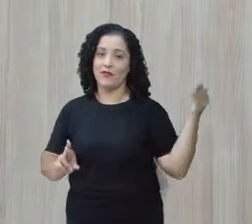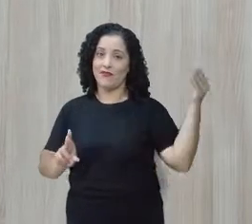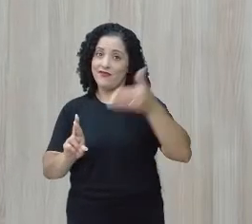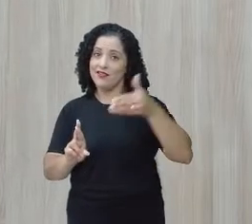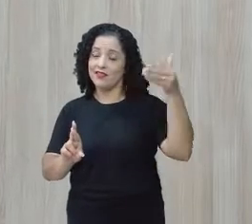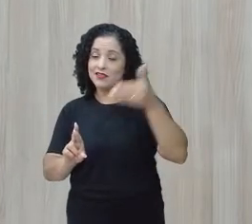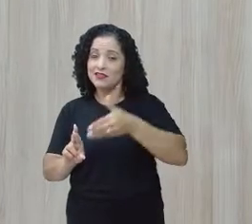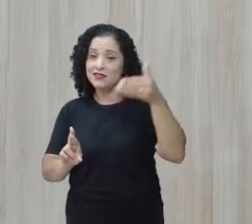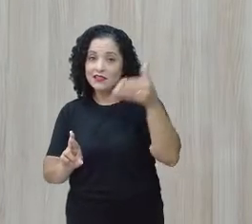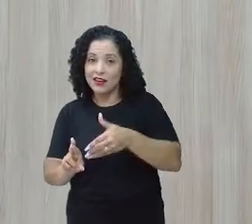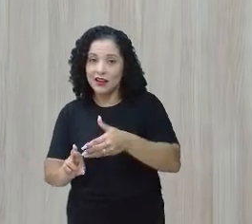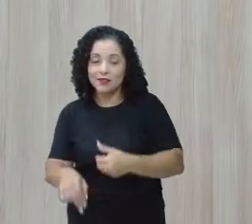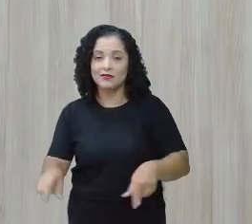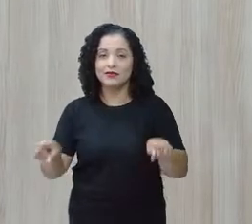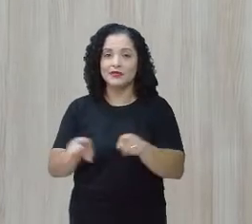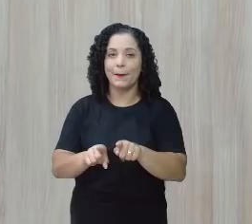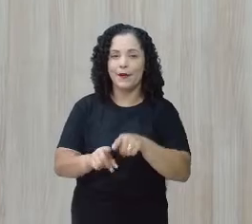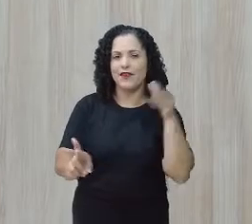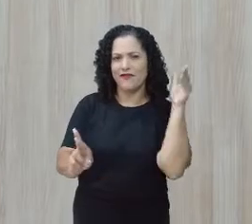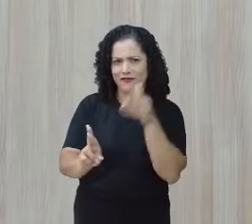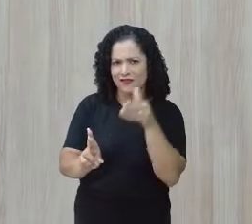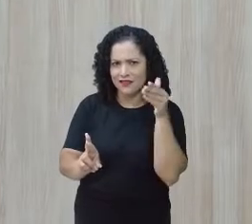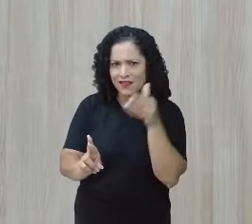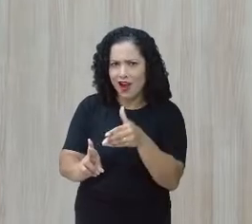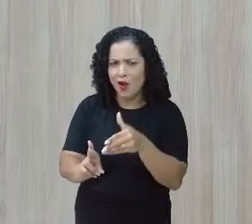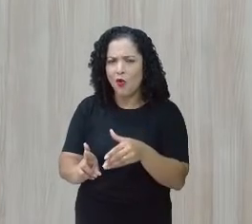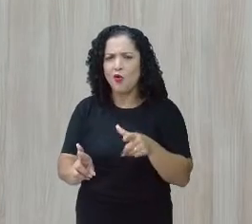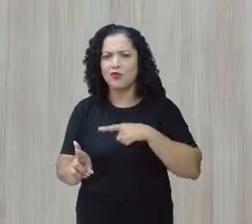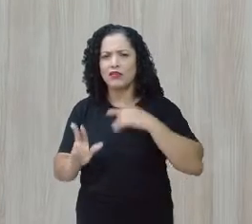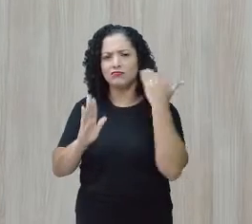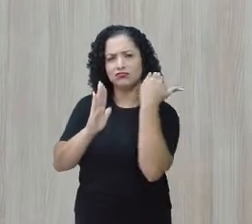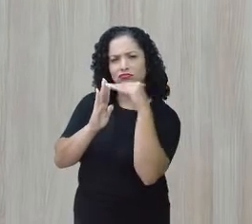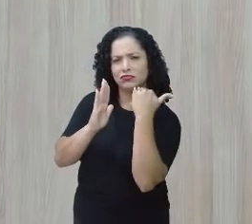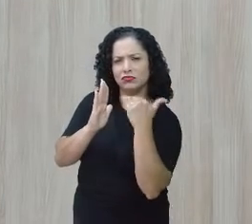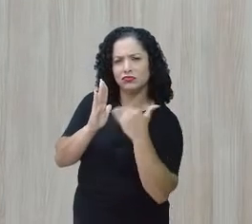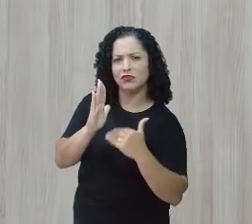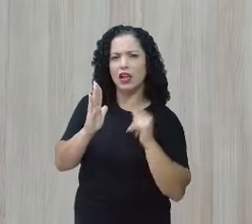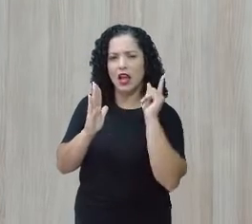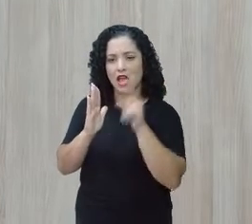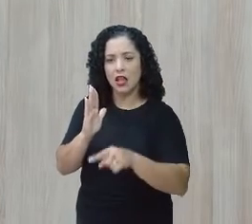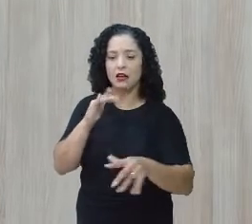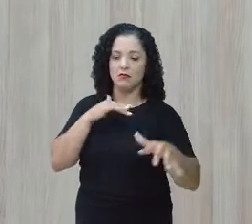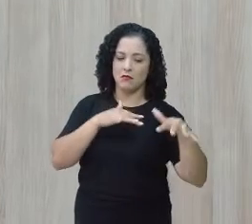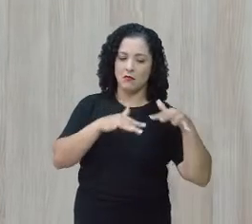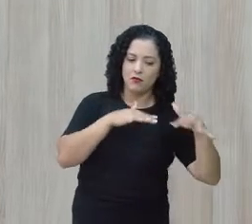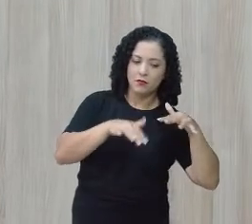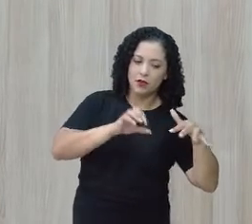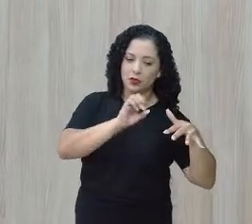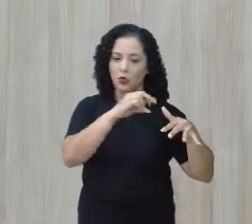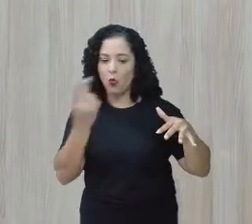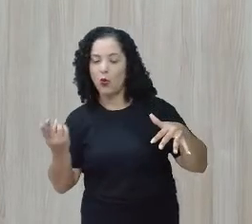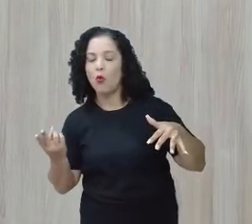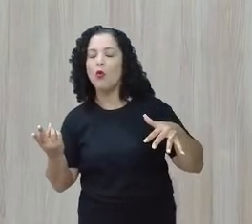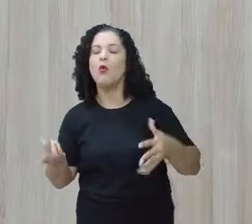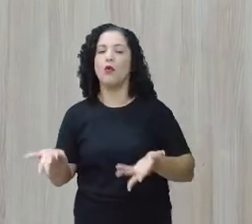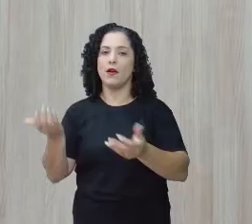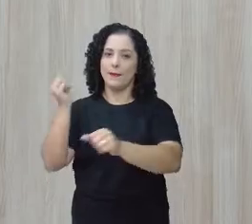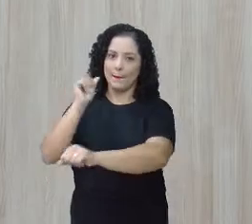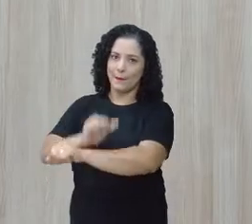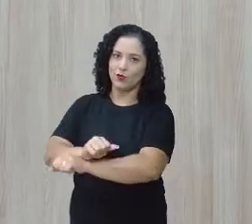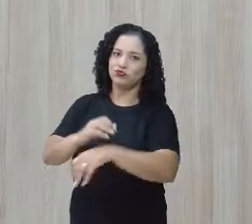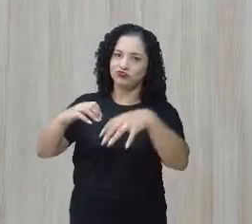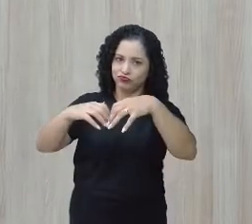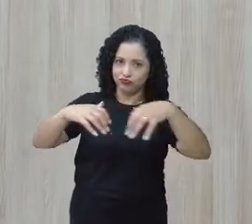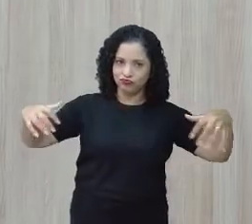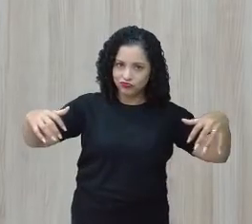referencial e, a partir do referencial, eu classifico se algo está em movimento ou algo está em repouso, ok?